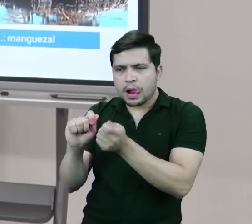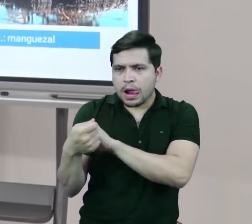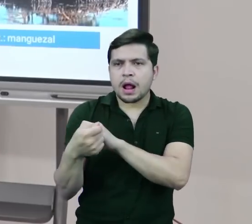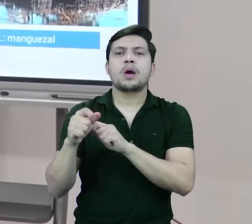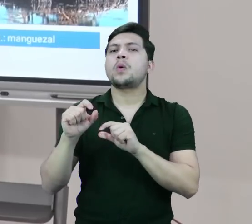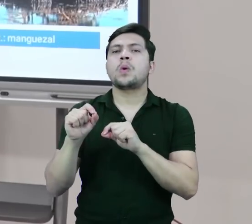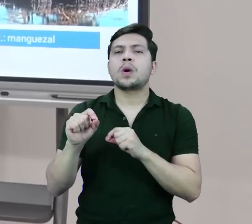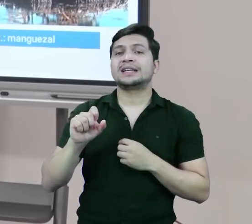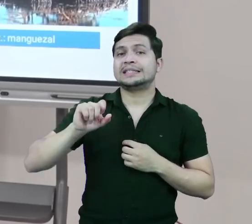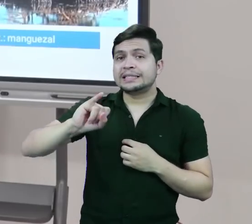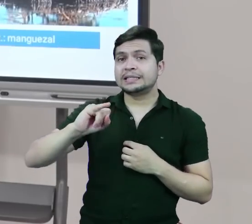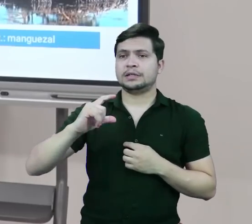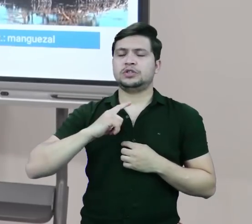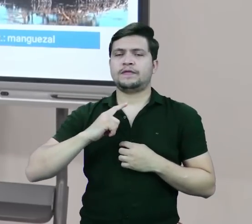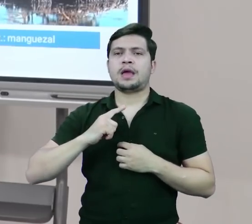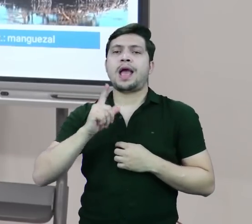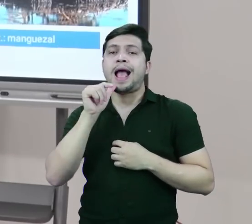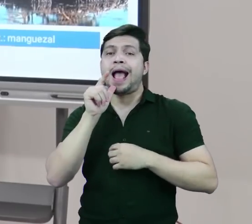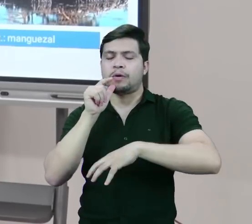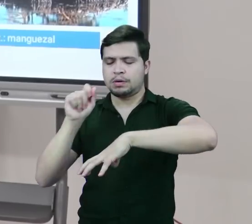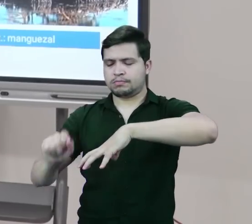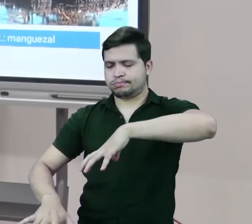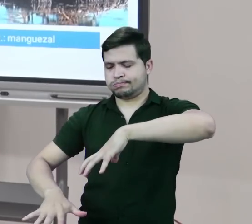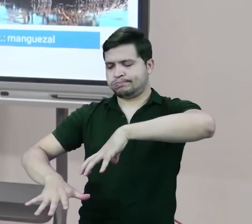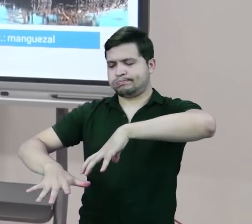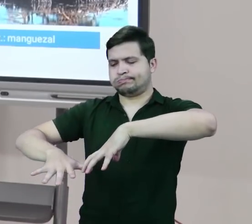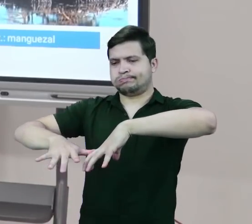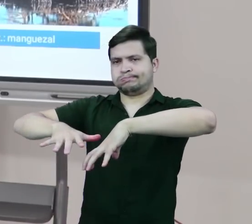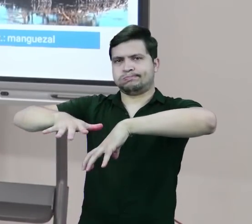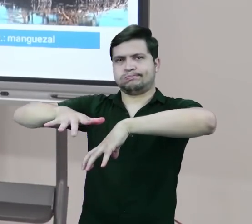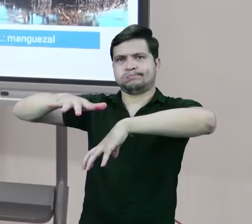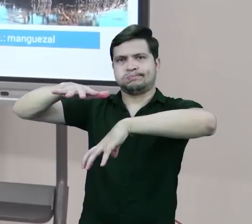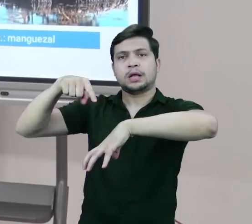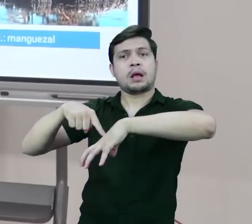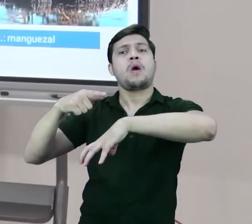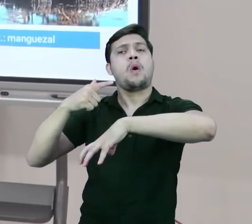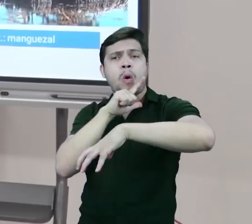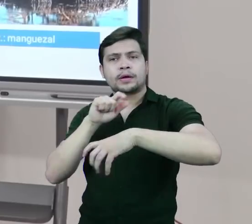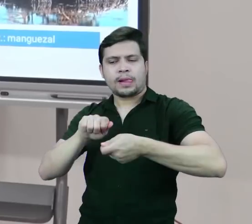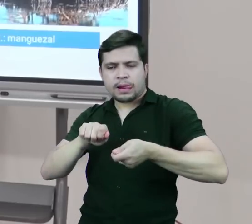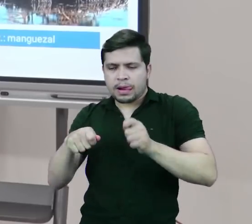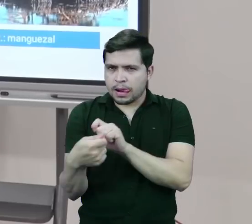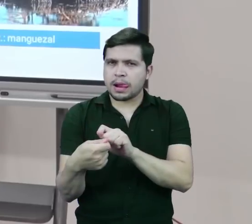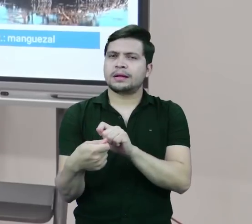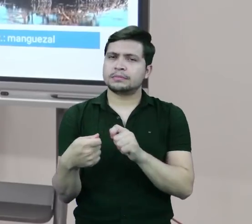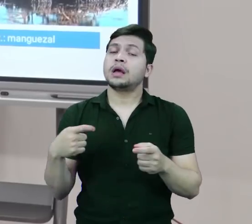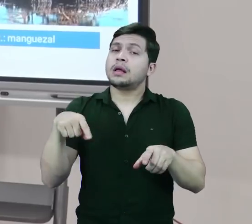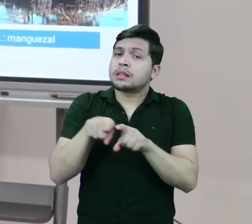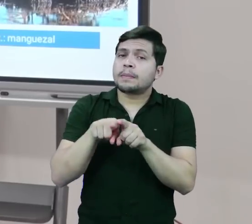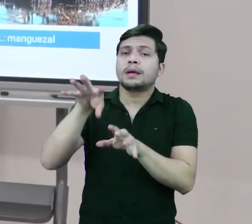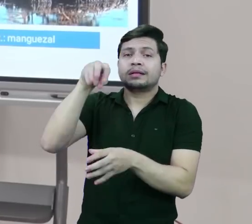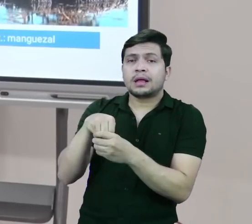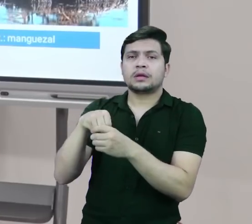às inundações, né? Que fazem trocas gasosas. Elas têm estruturas específicas para liberar